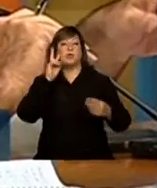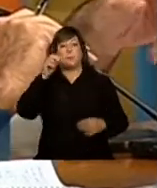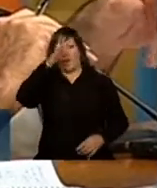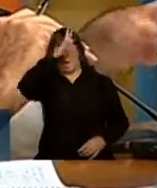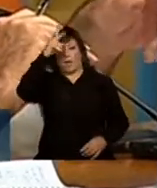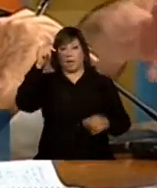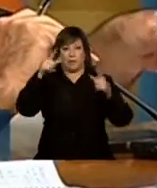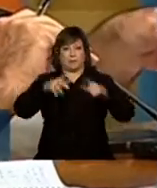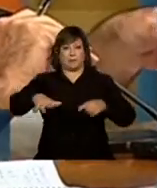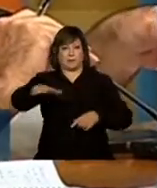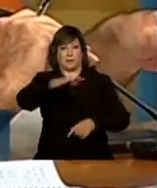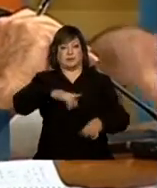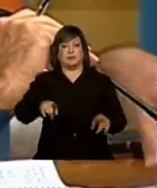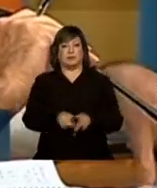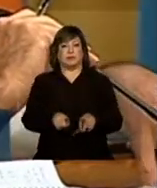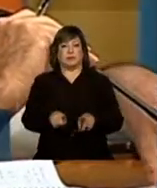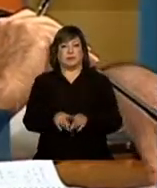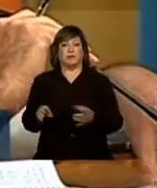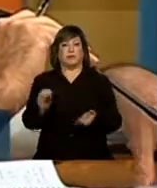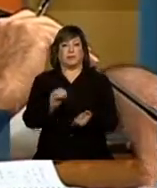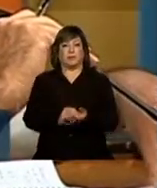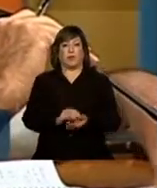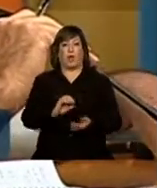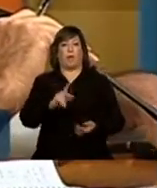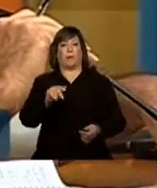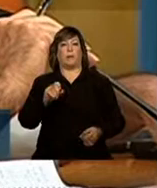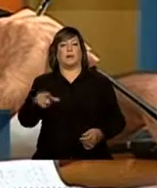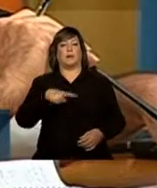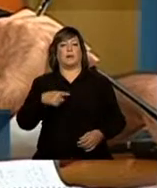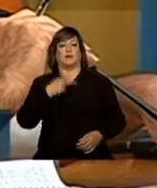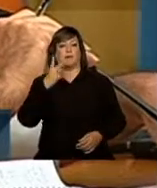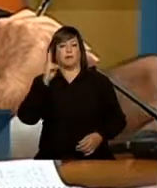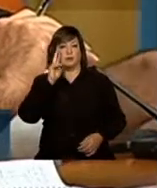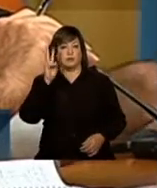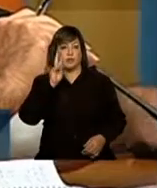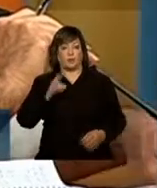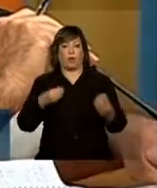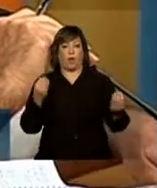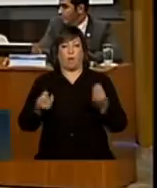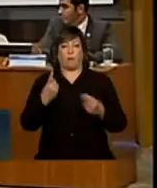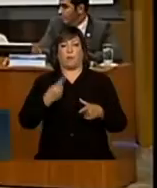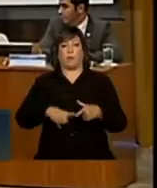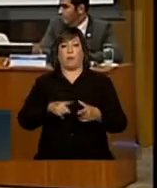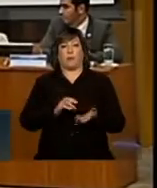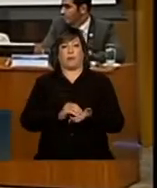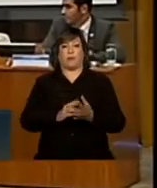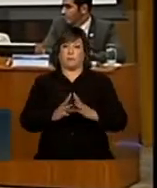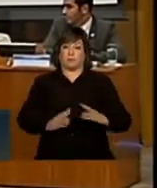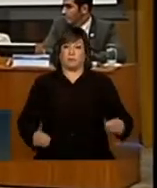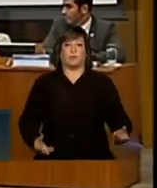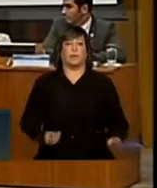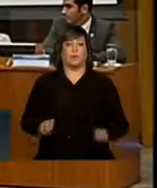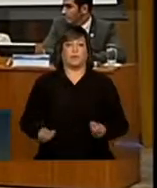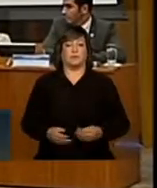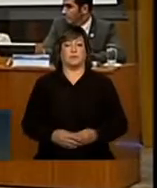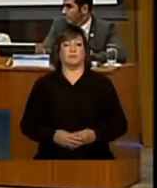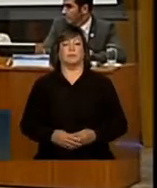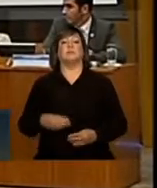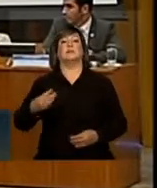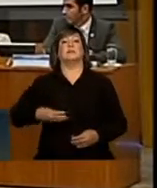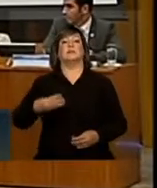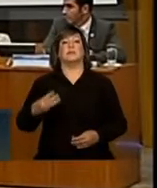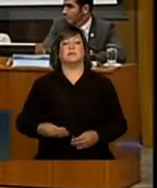foi colocada pelo pessoal da OPAS como ainda um problema a ser resolvido. Terceira